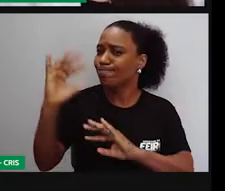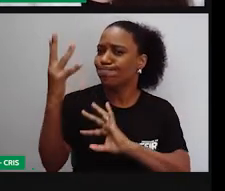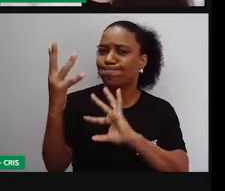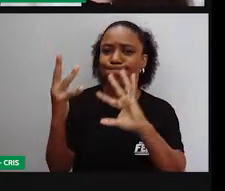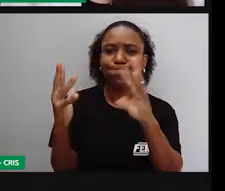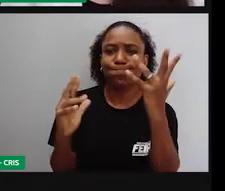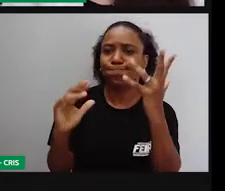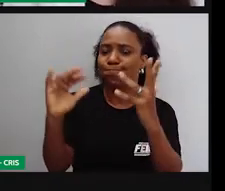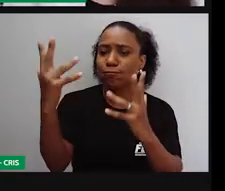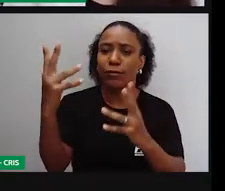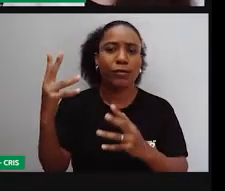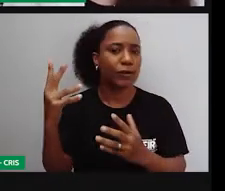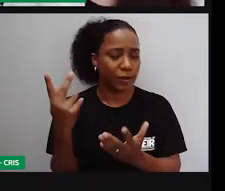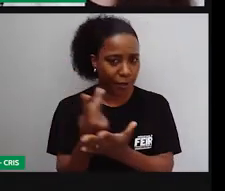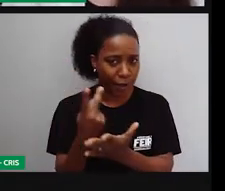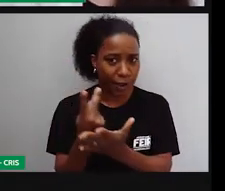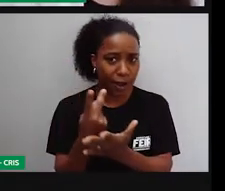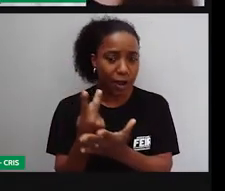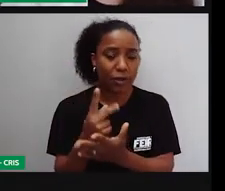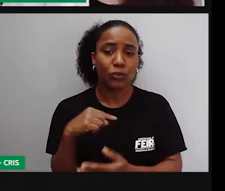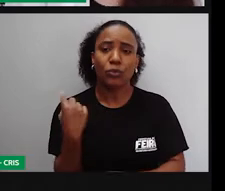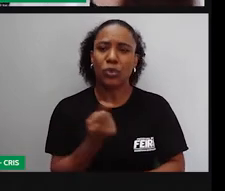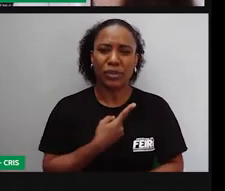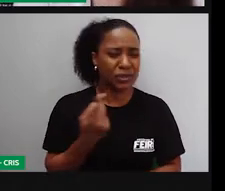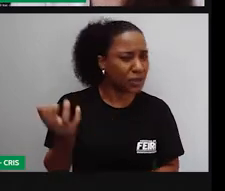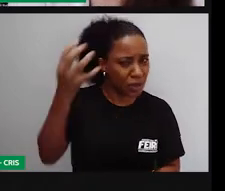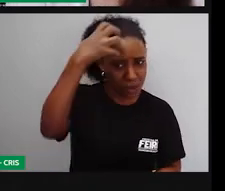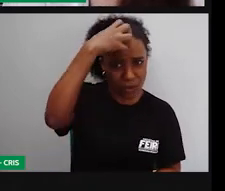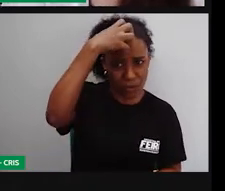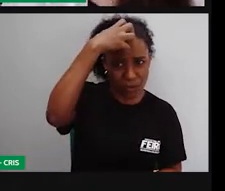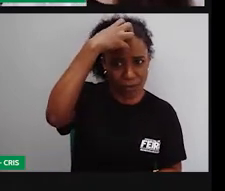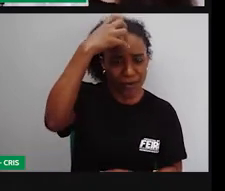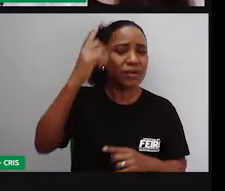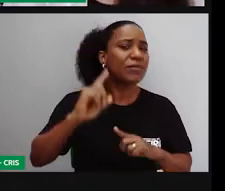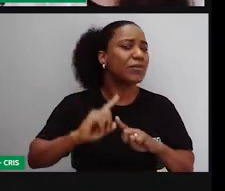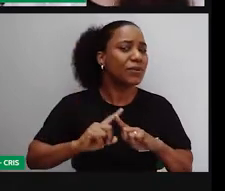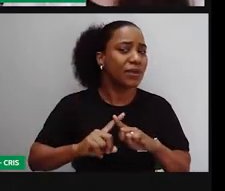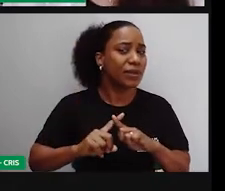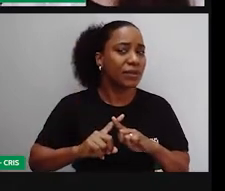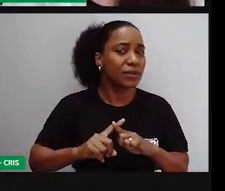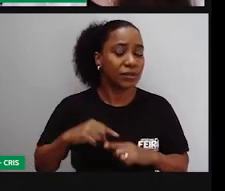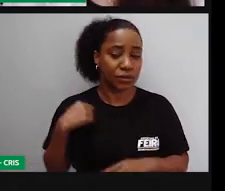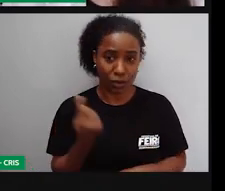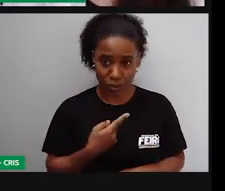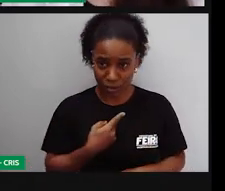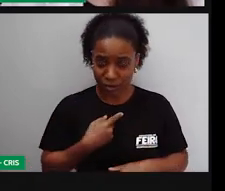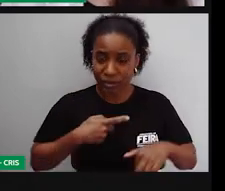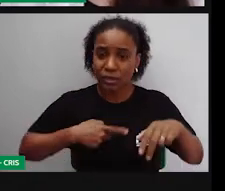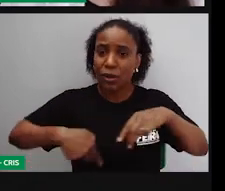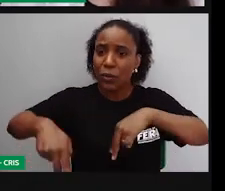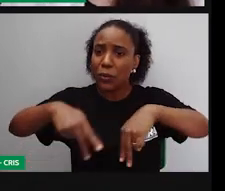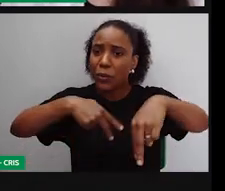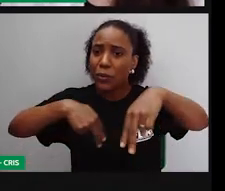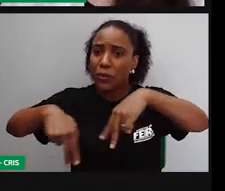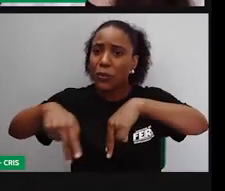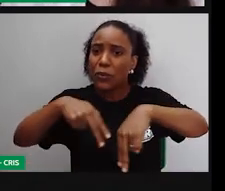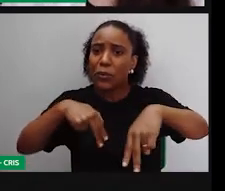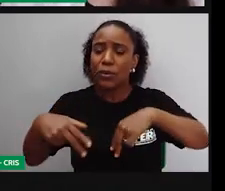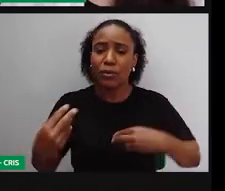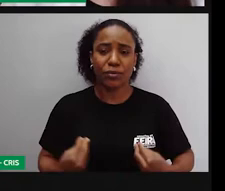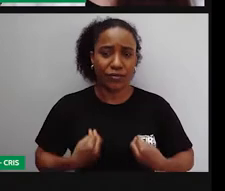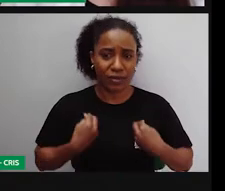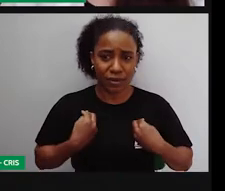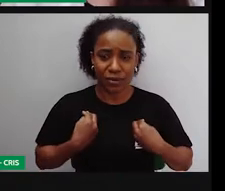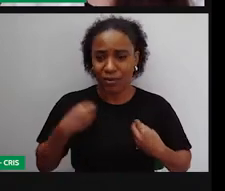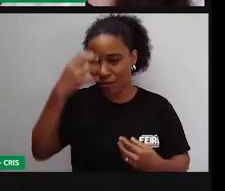Terra. Por que que os outros seres não são responsabilidades e nós somos, seres humanos somos? Por que nós